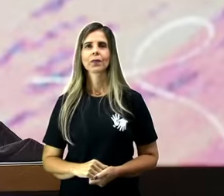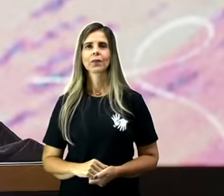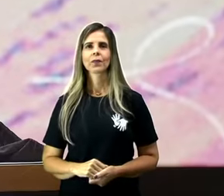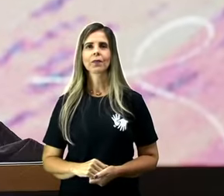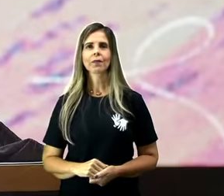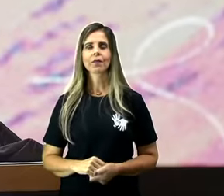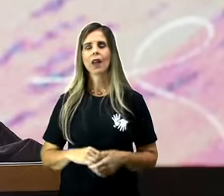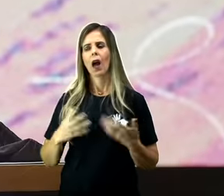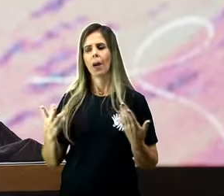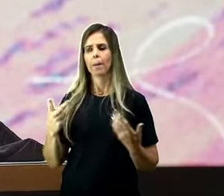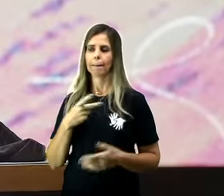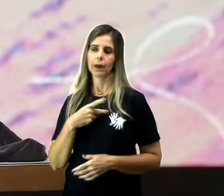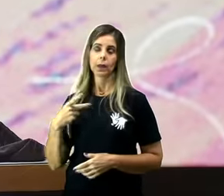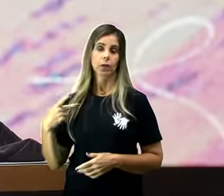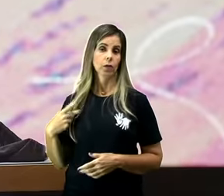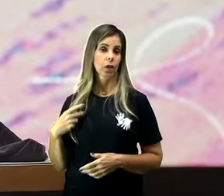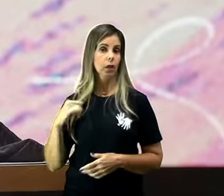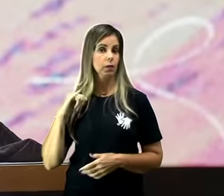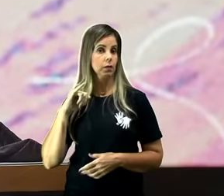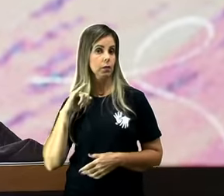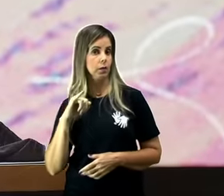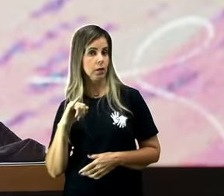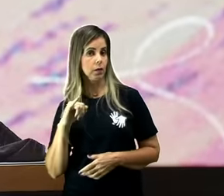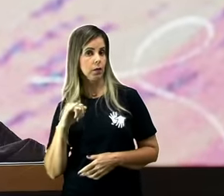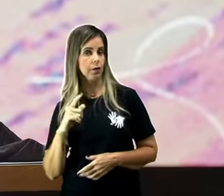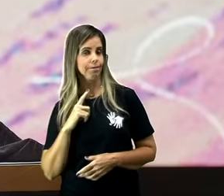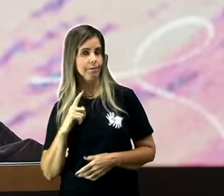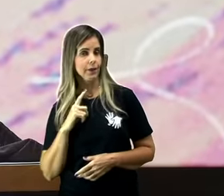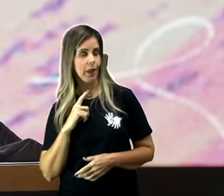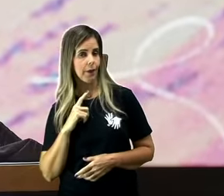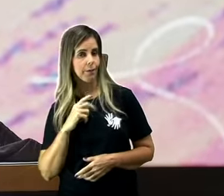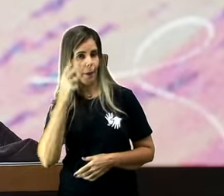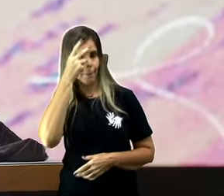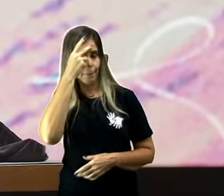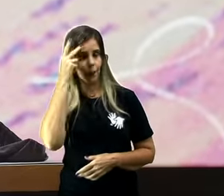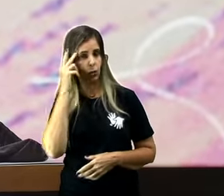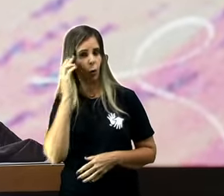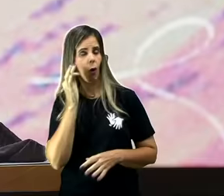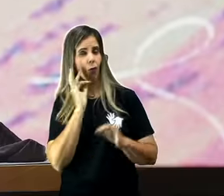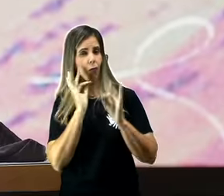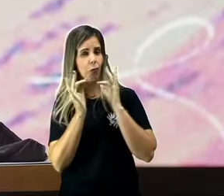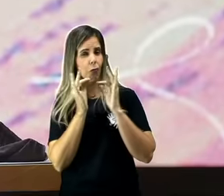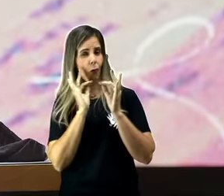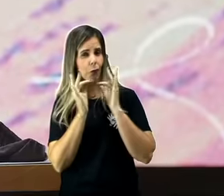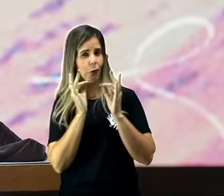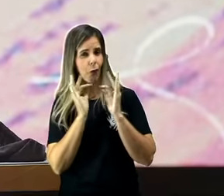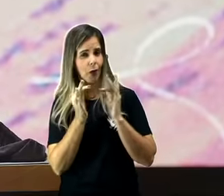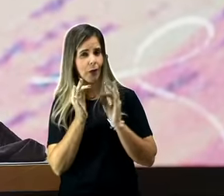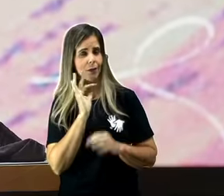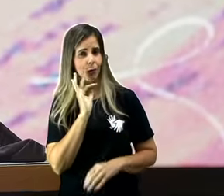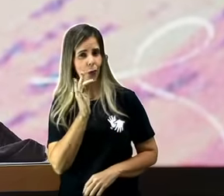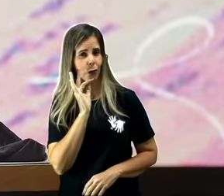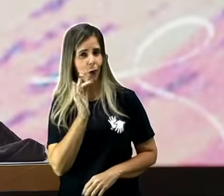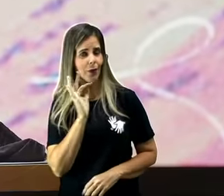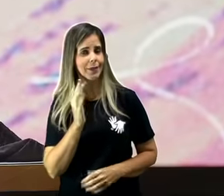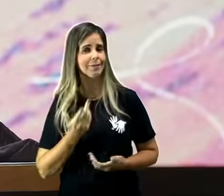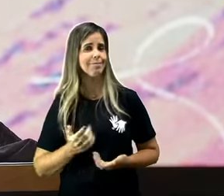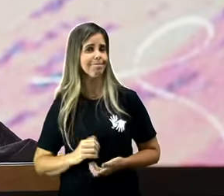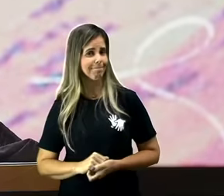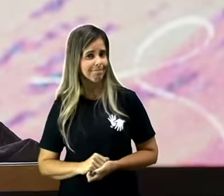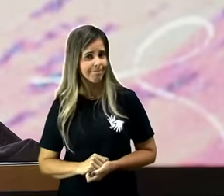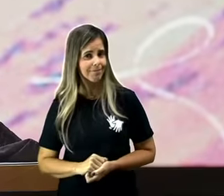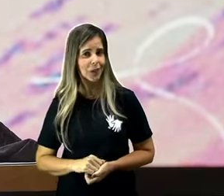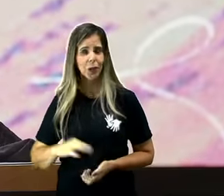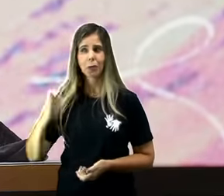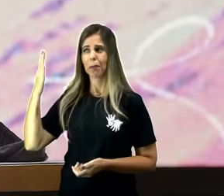Rapaz, pastor, olha, se tiver alguma fofoqueira pior que a que eu enfrentei em 2018, eu estou lascado, tem. Mas a diferença, o Deus